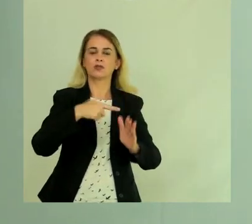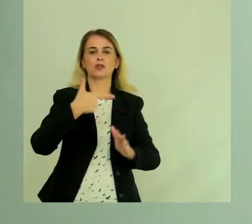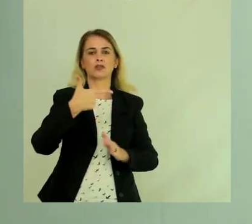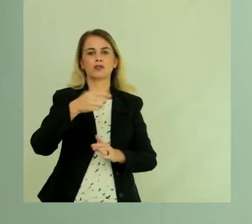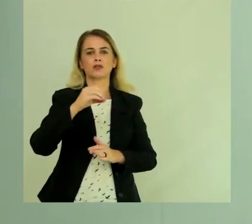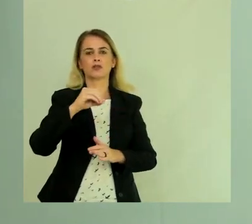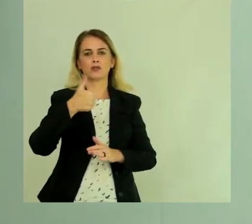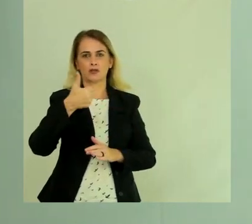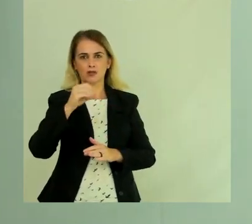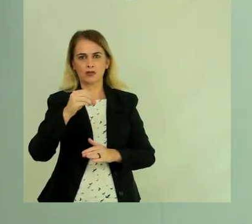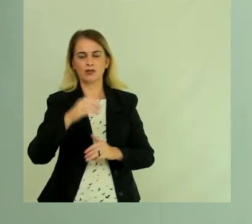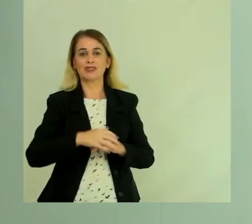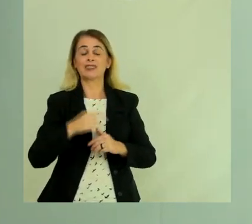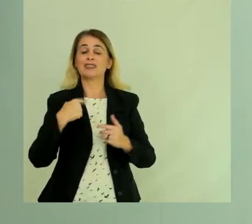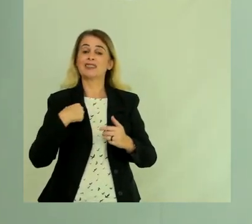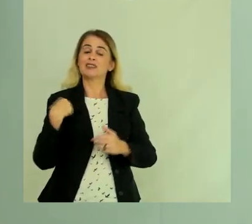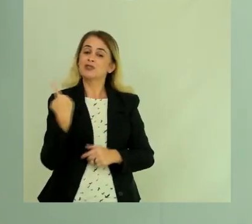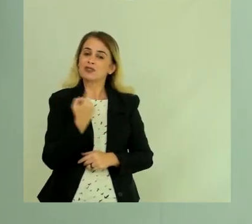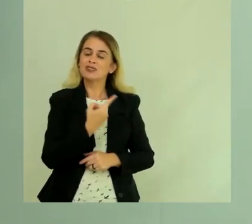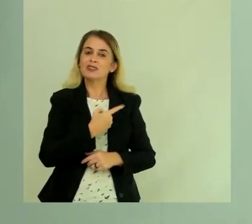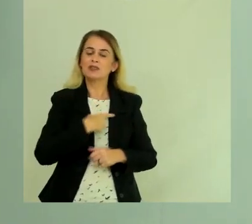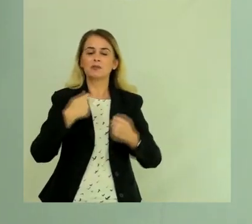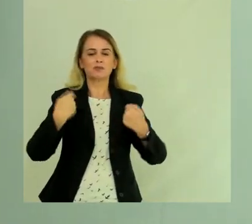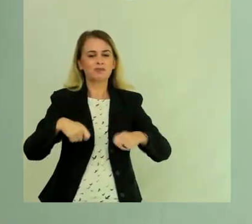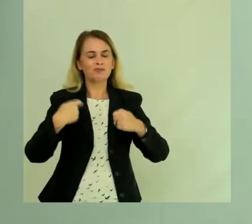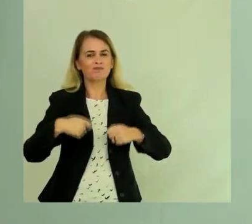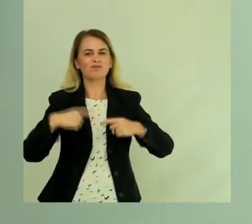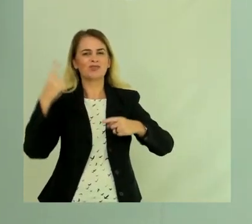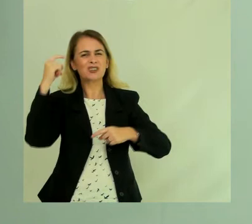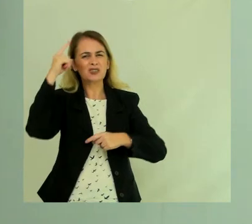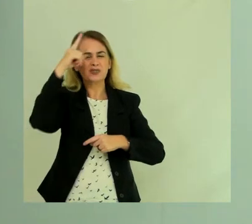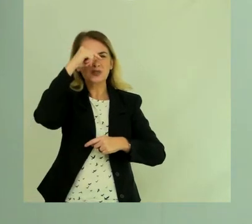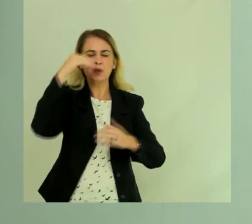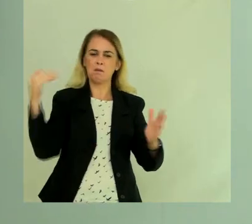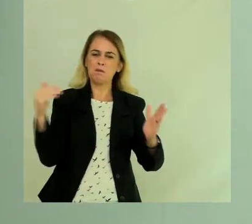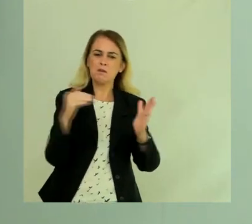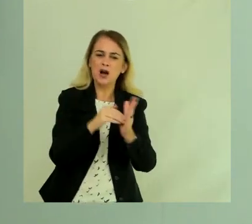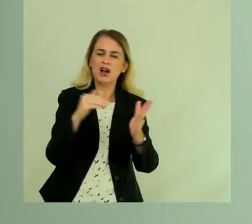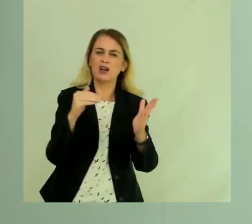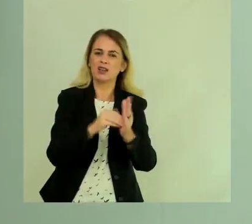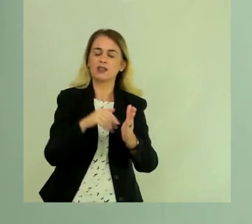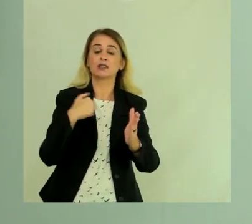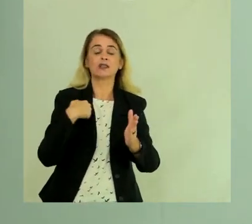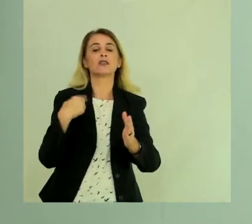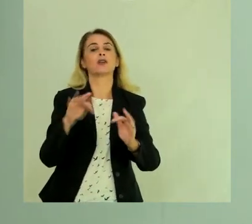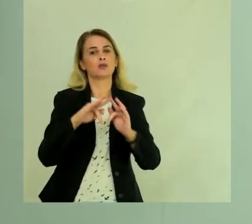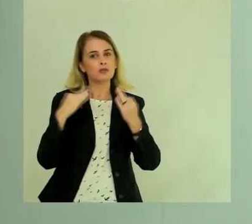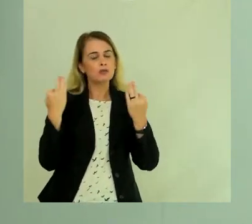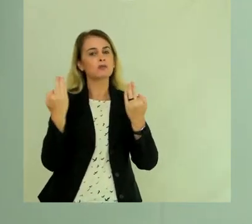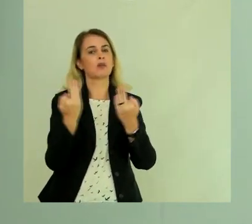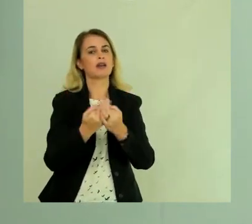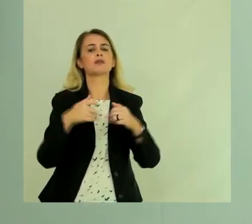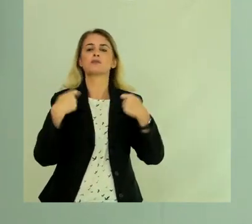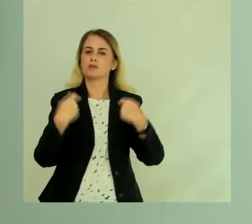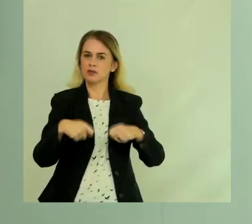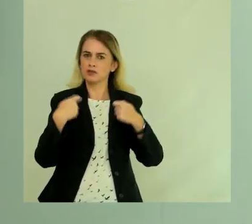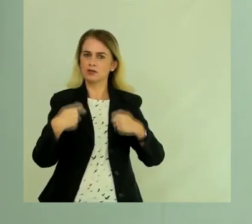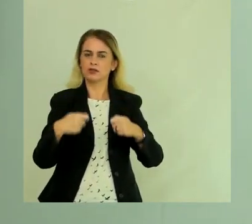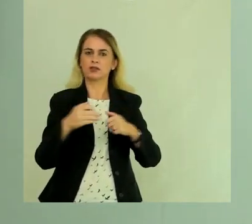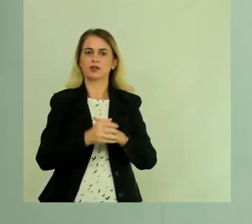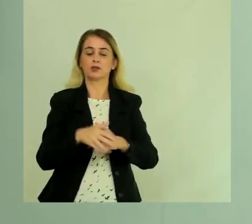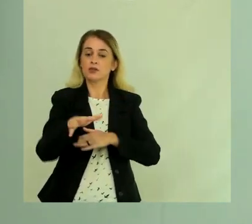gente tem essas dificuldades. Nós temos muitas barreiras a enfrentar. E os pais, eles precisam, sim,